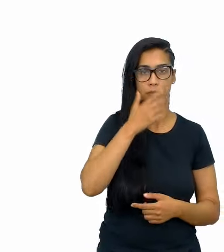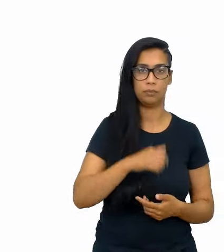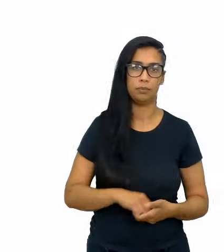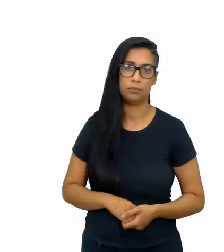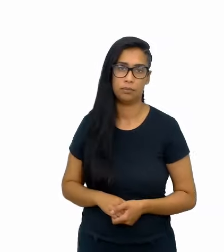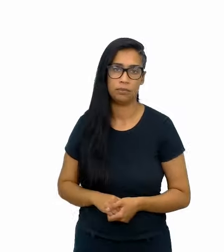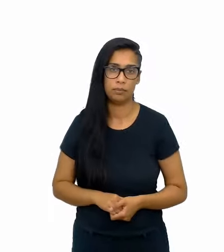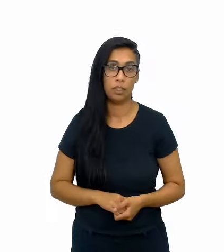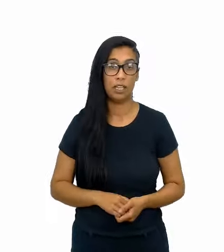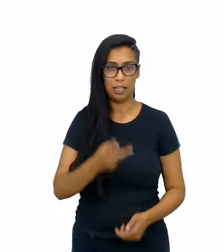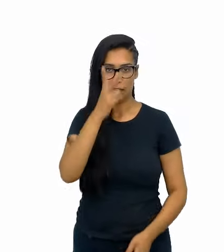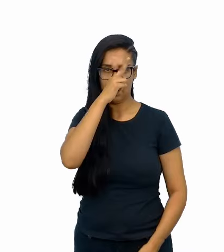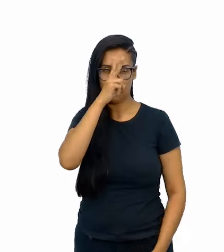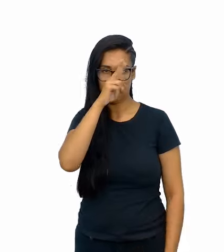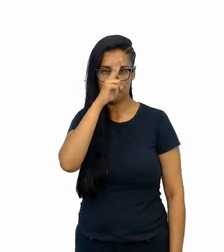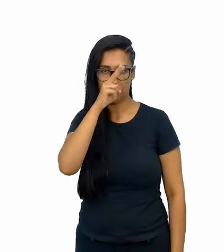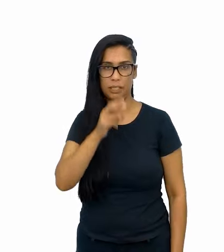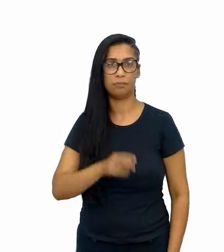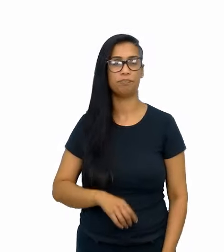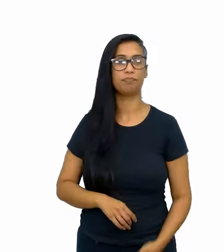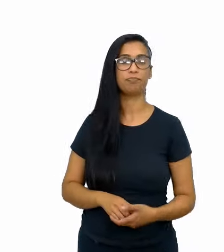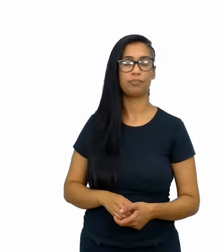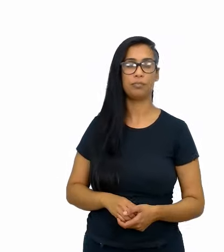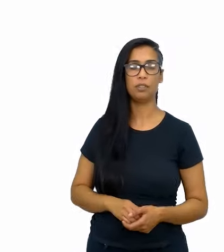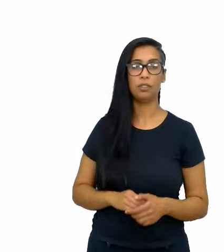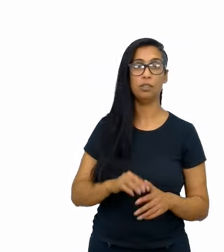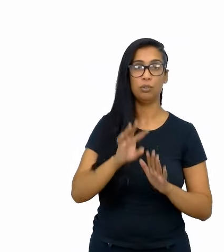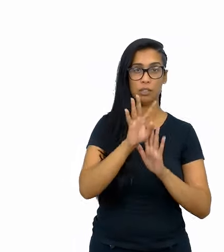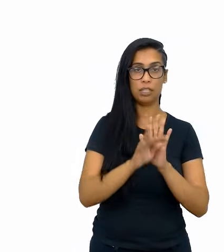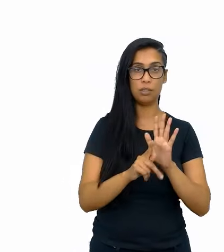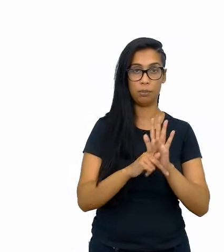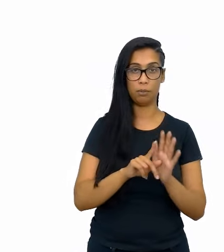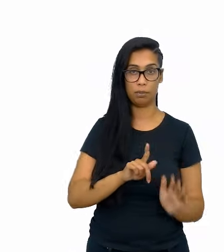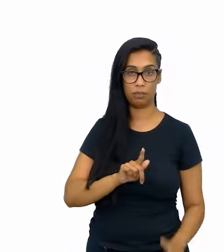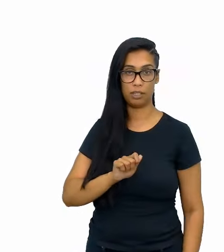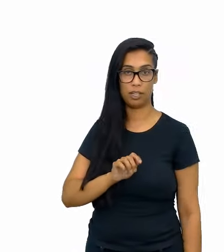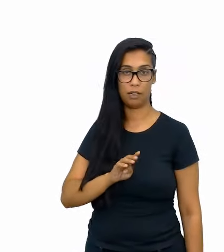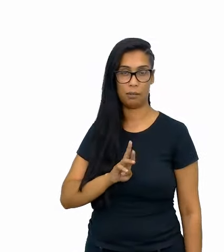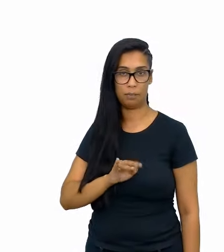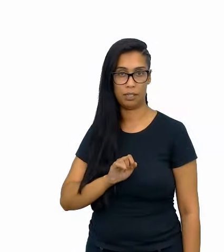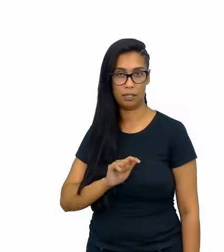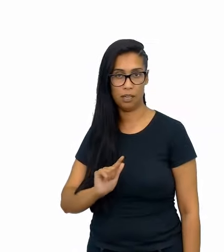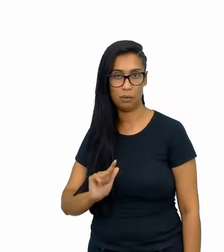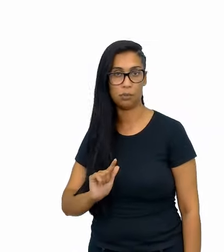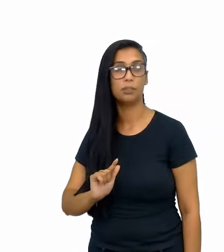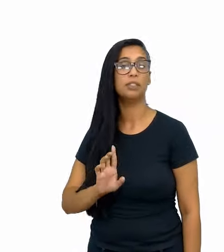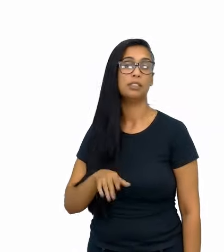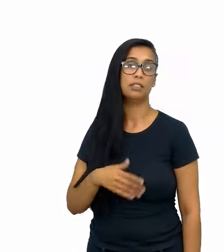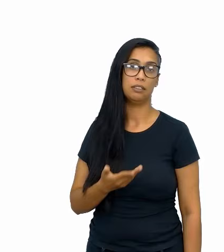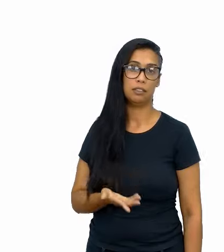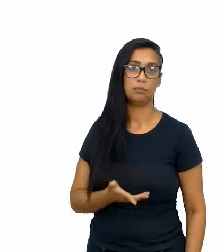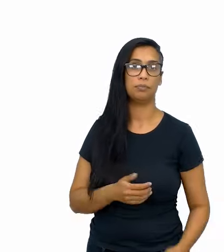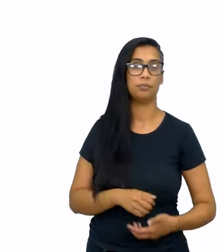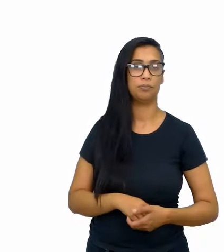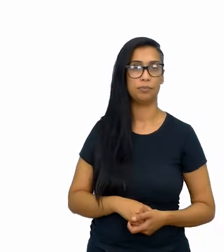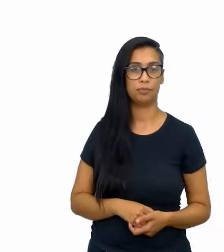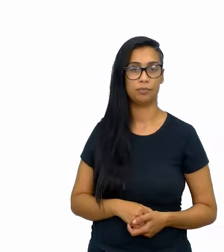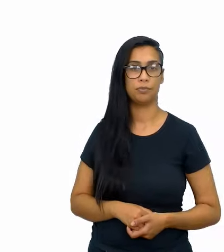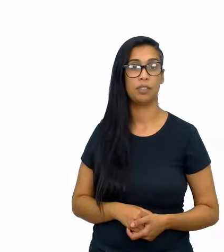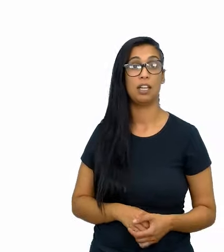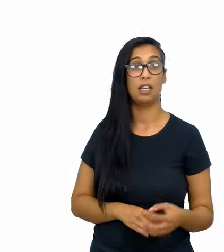ele oportuniza reflexões sobre os aspectos constitutivos do gênero que serão abordados lá na